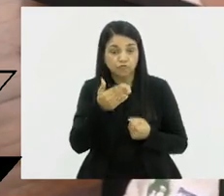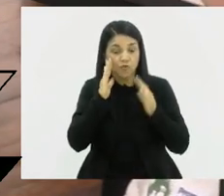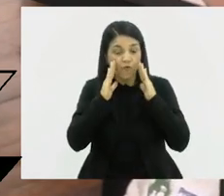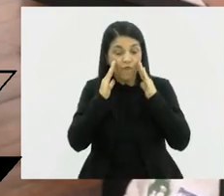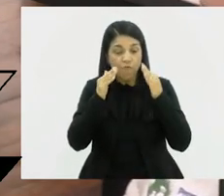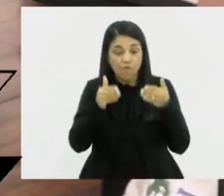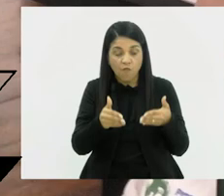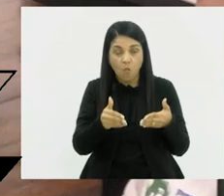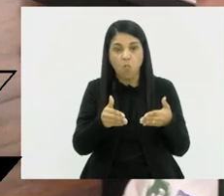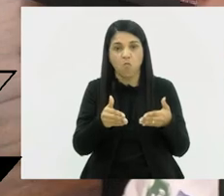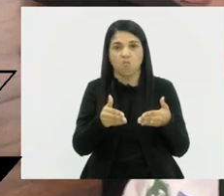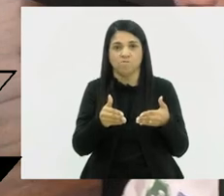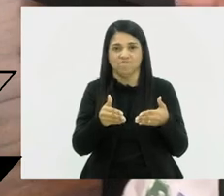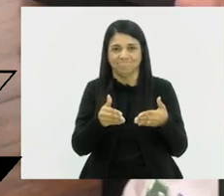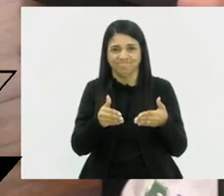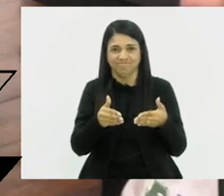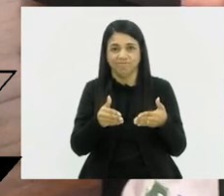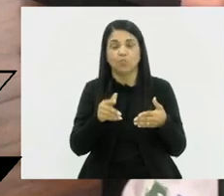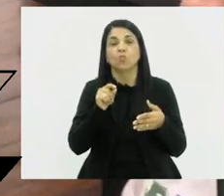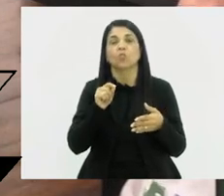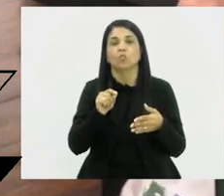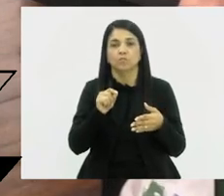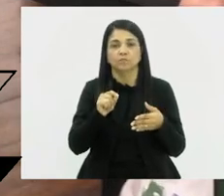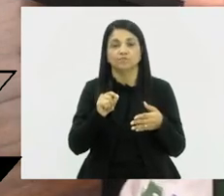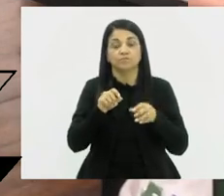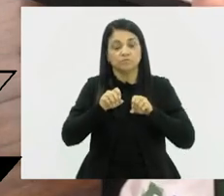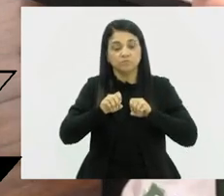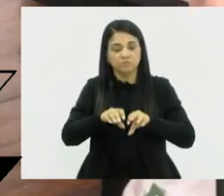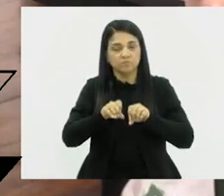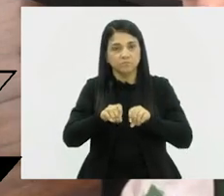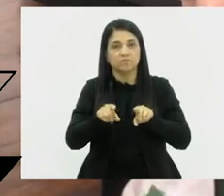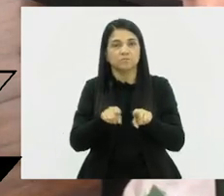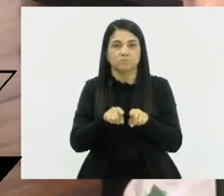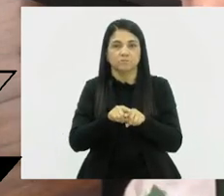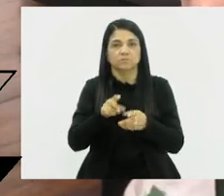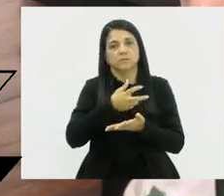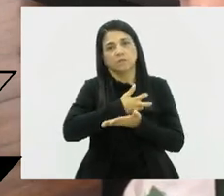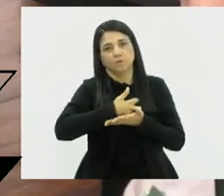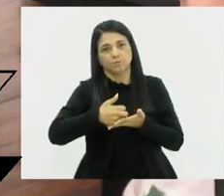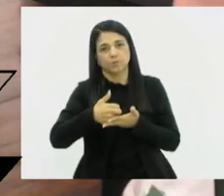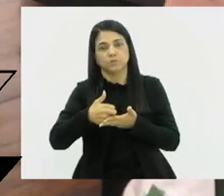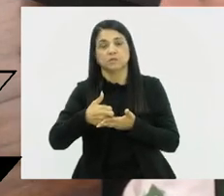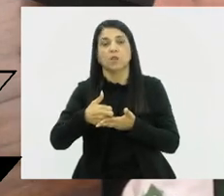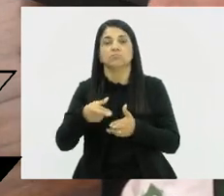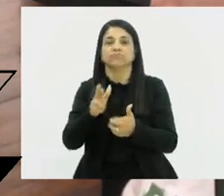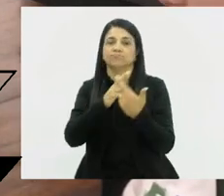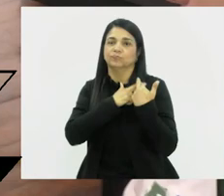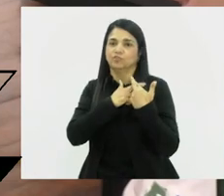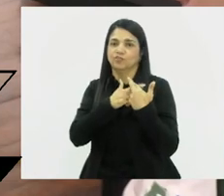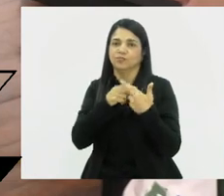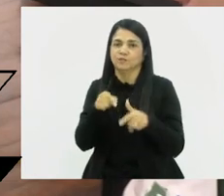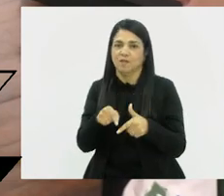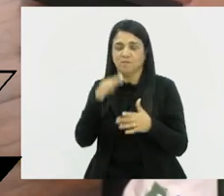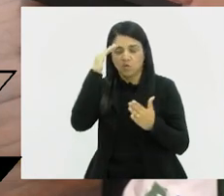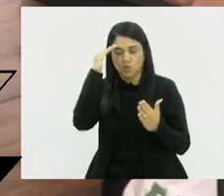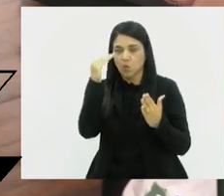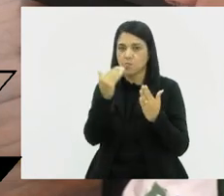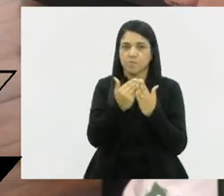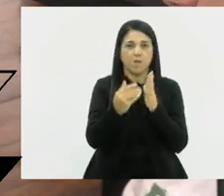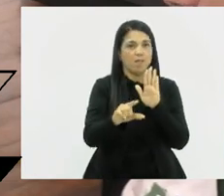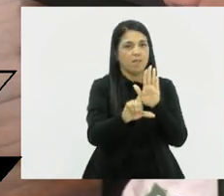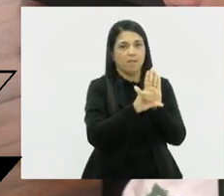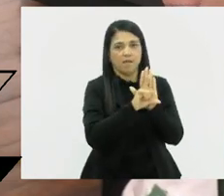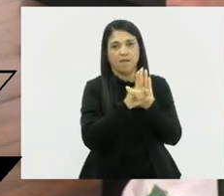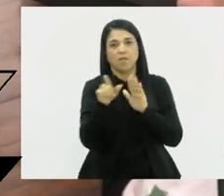né, nossas forças, concentre nossas forças na educação e, com toda certeza, na execução, né, no cumprimento da lei, como o